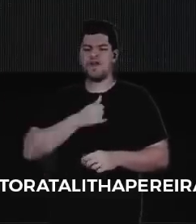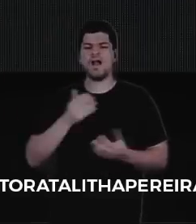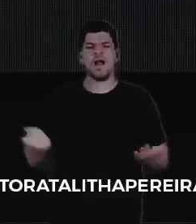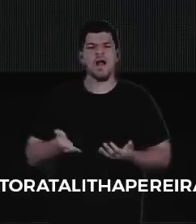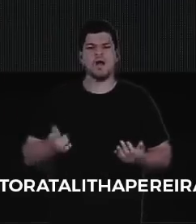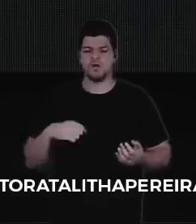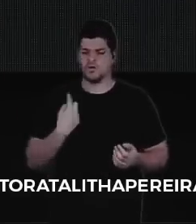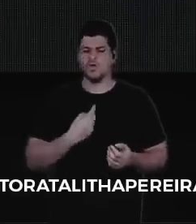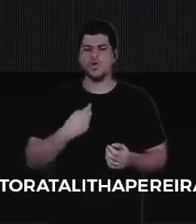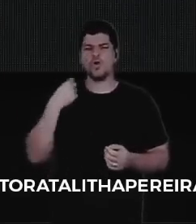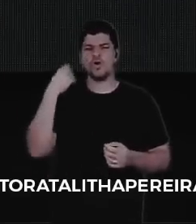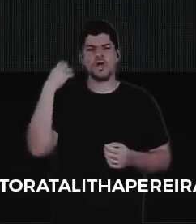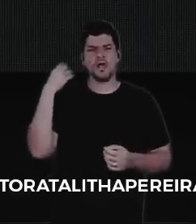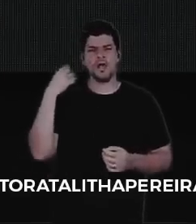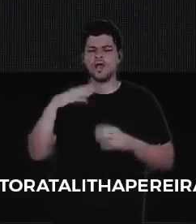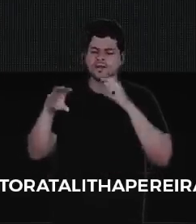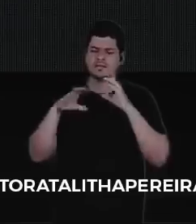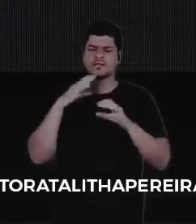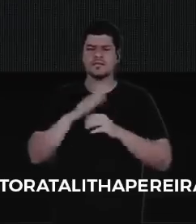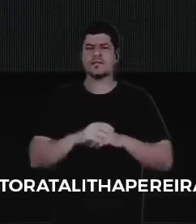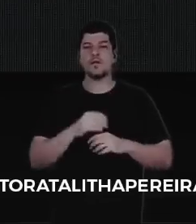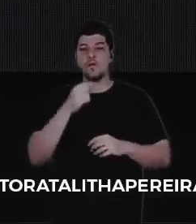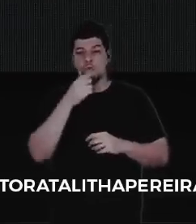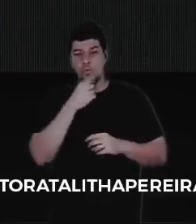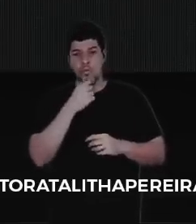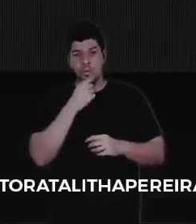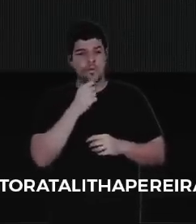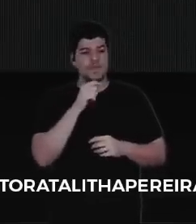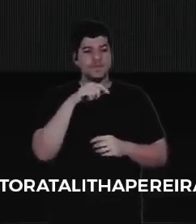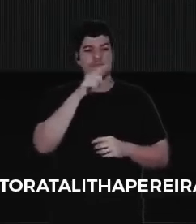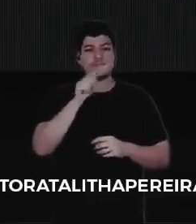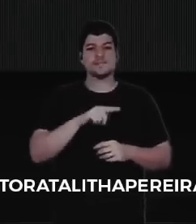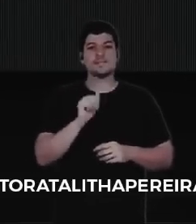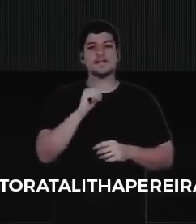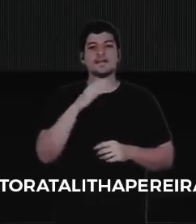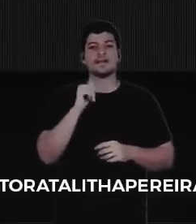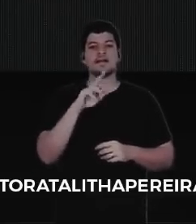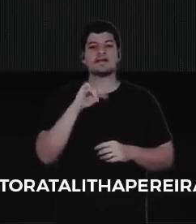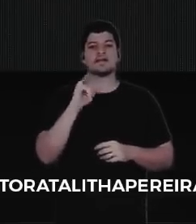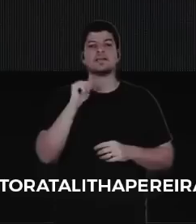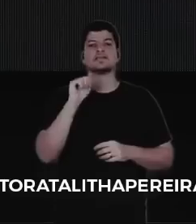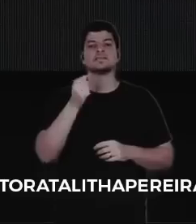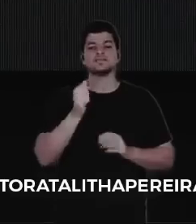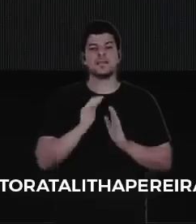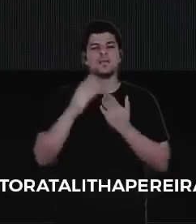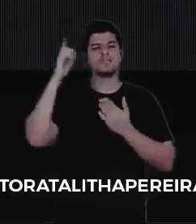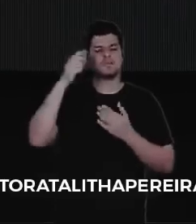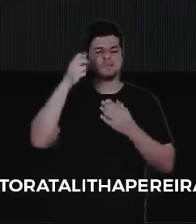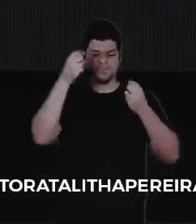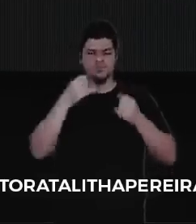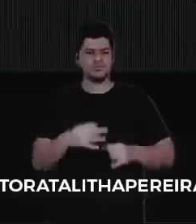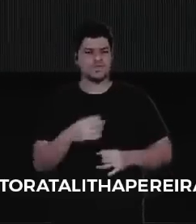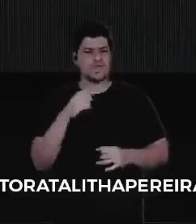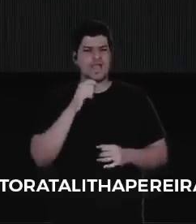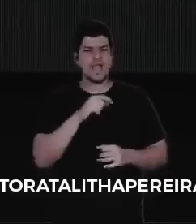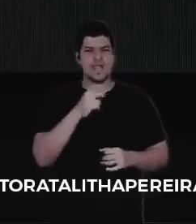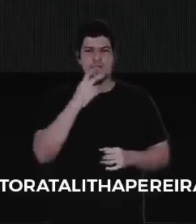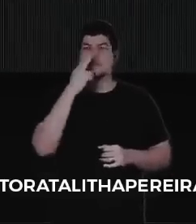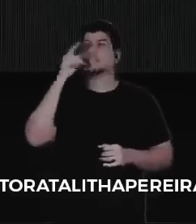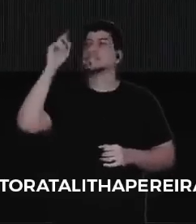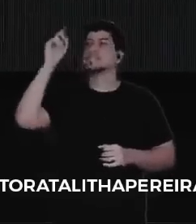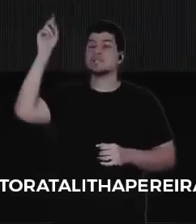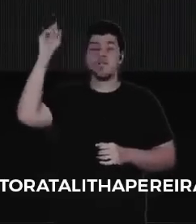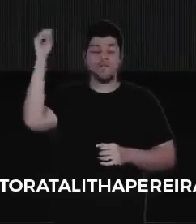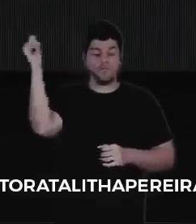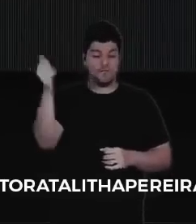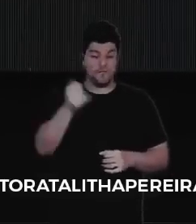feito Zacarias. Zacarias recebeu uma palavra de esperança, uma palavra do alto, e ele lançou uma palavra de desesperança. Não, mas eu sou